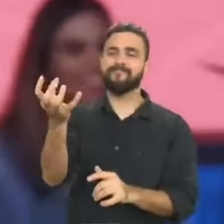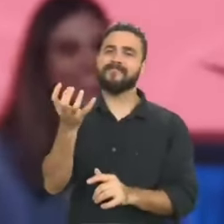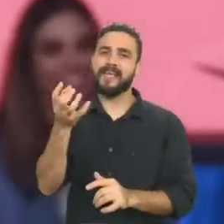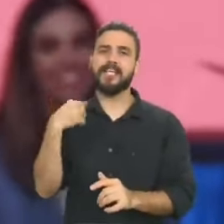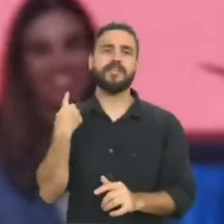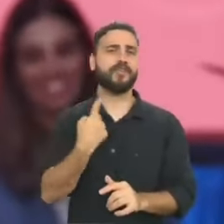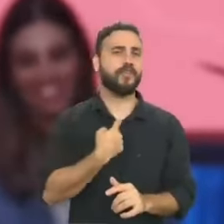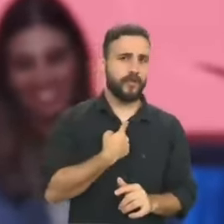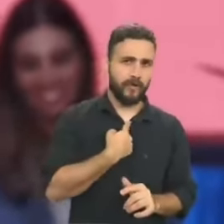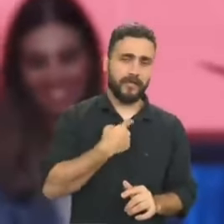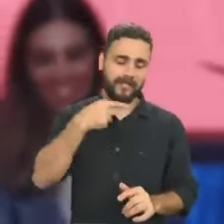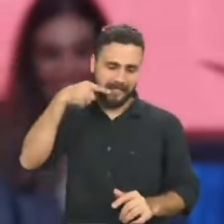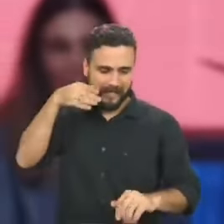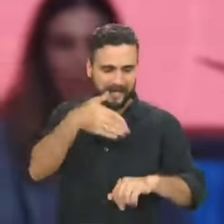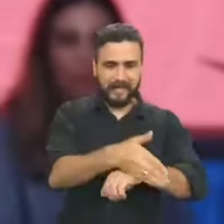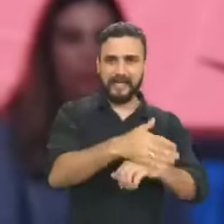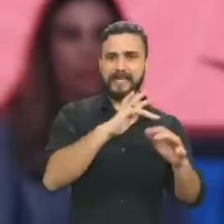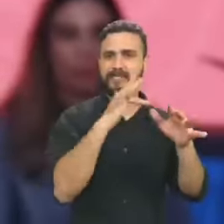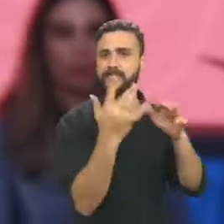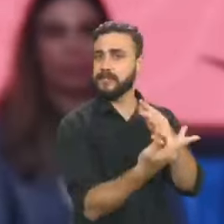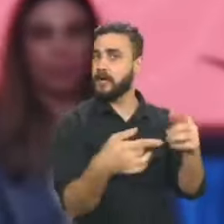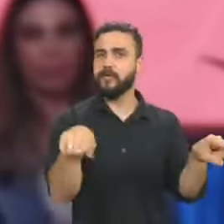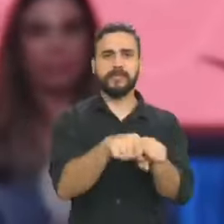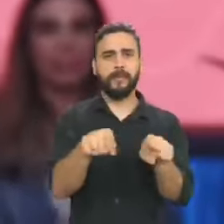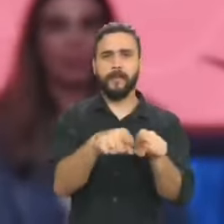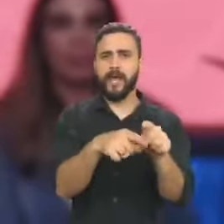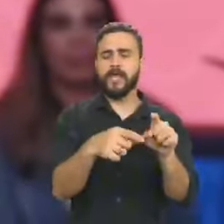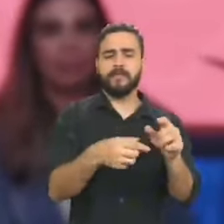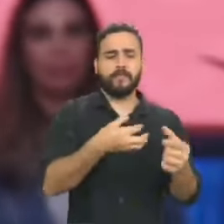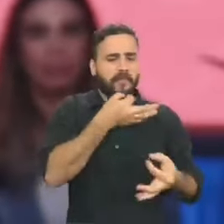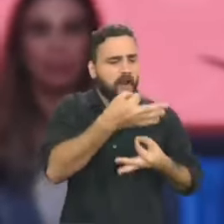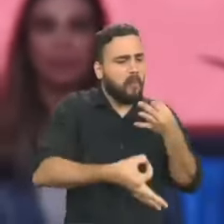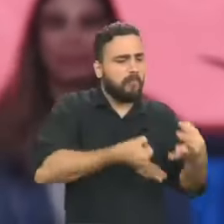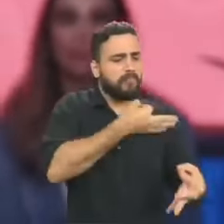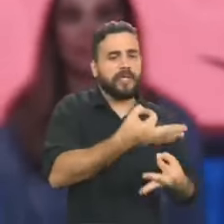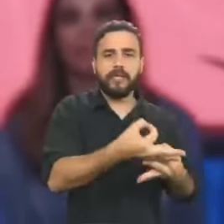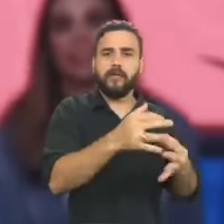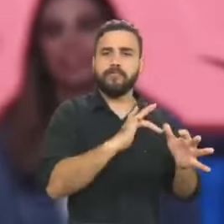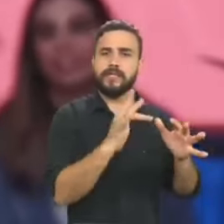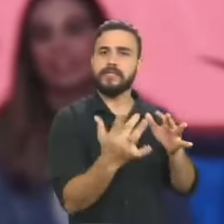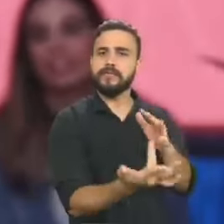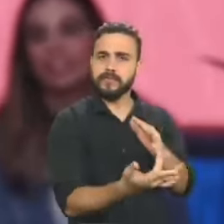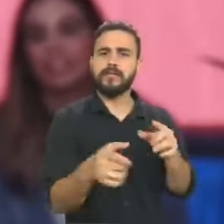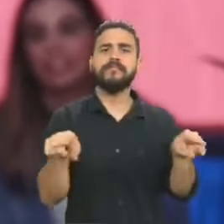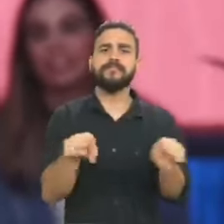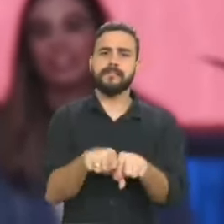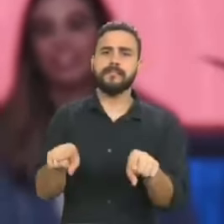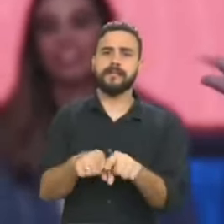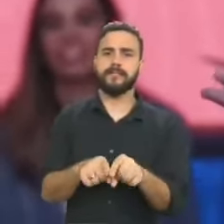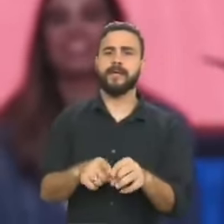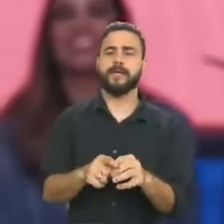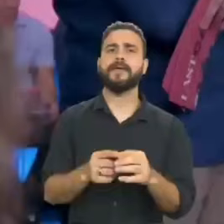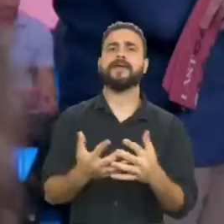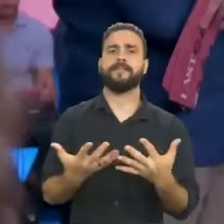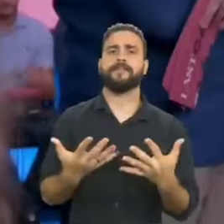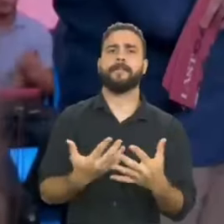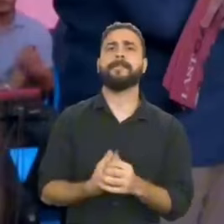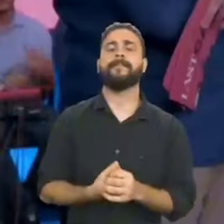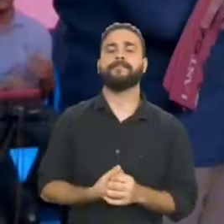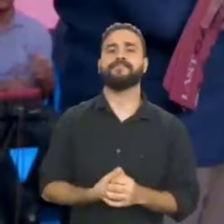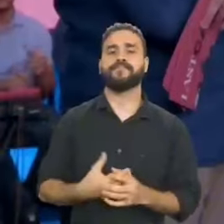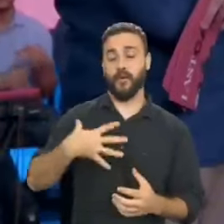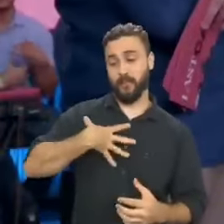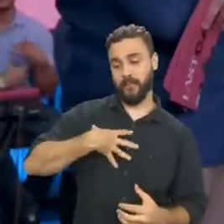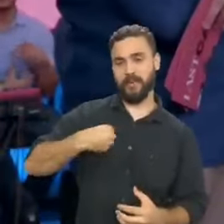como formadores de opinião. E aí o que acontece é que eu tenho o João e a Clara, meus filhos,